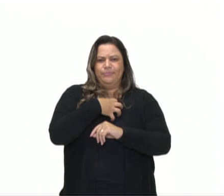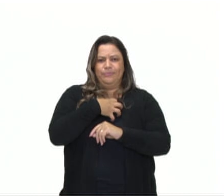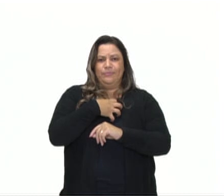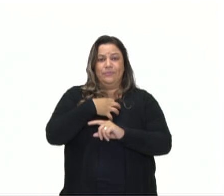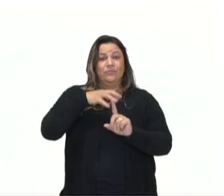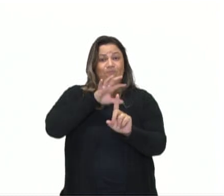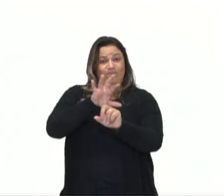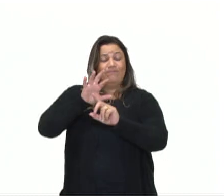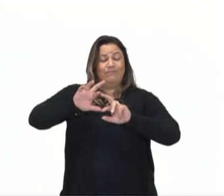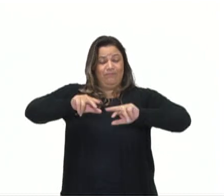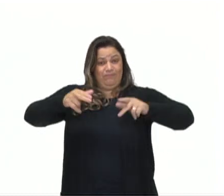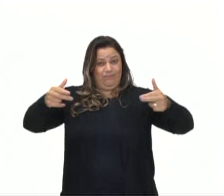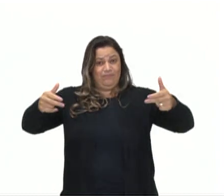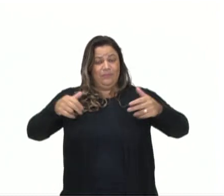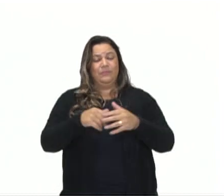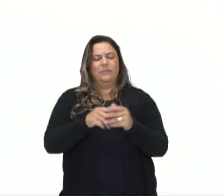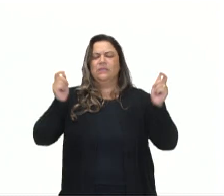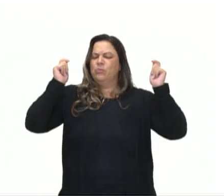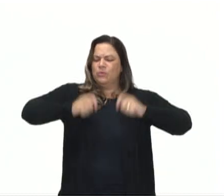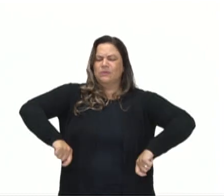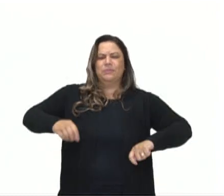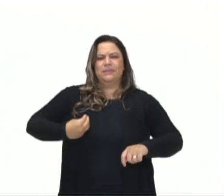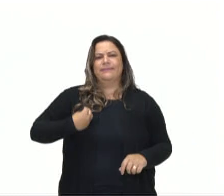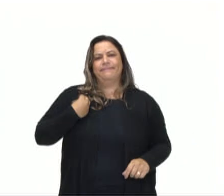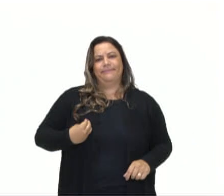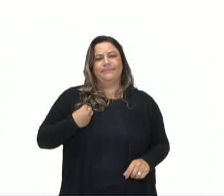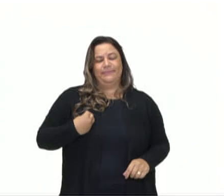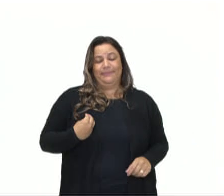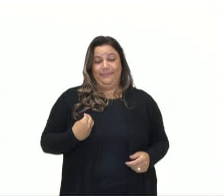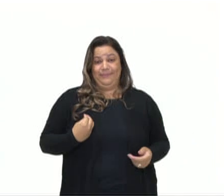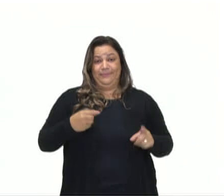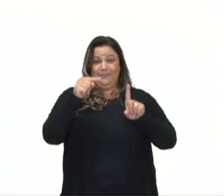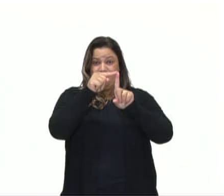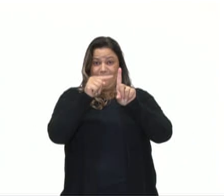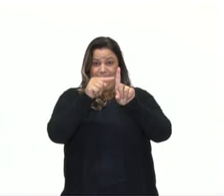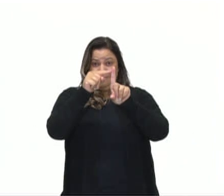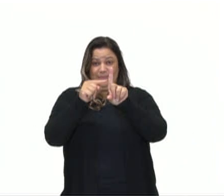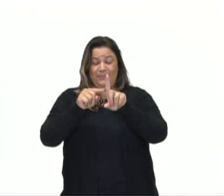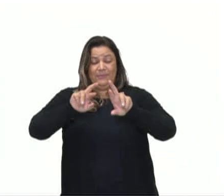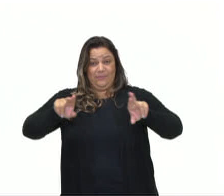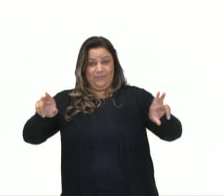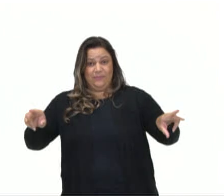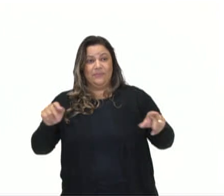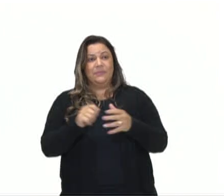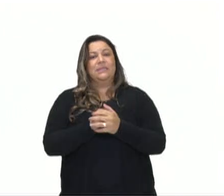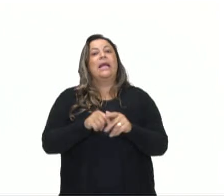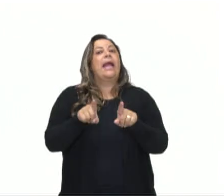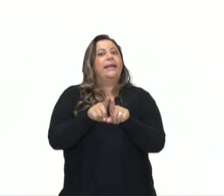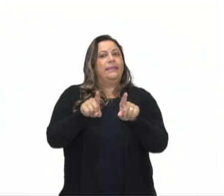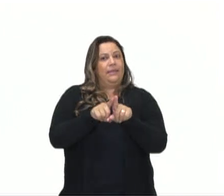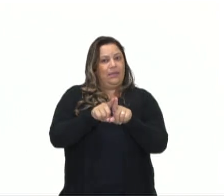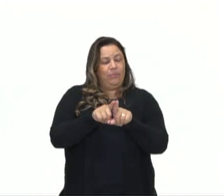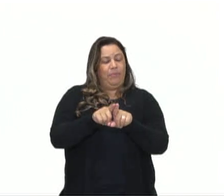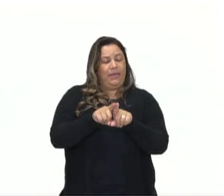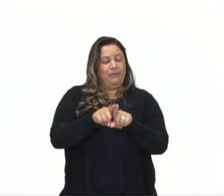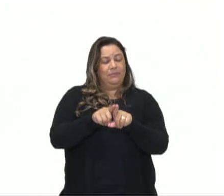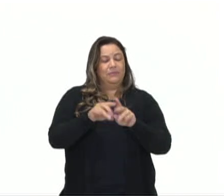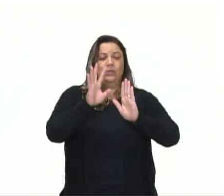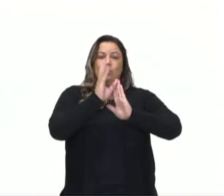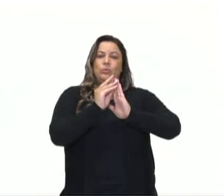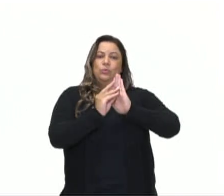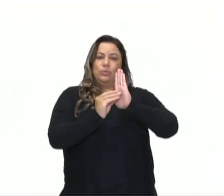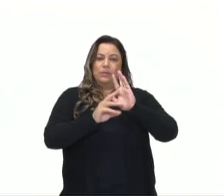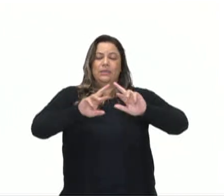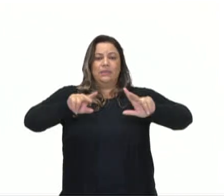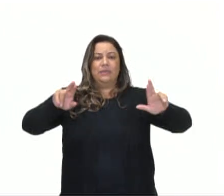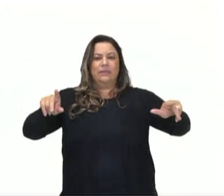e possibilitam a existência de diferentes tipos de climas. E que também os elementos do clima são